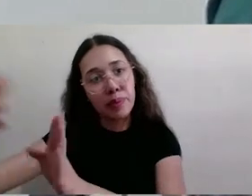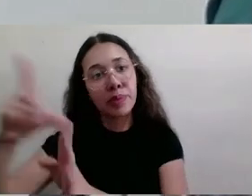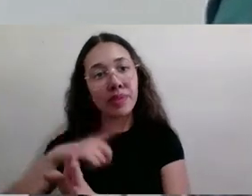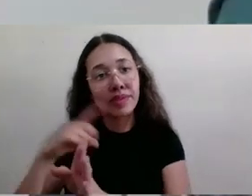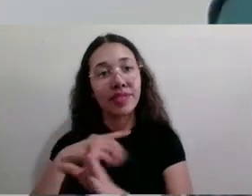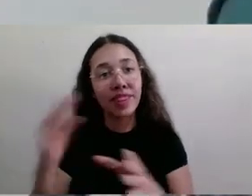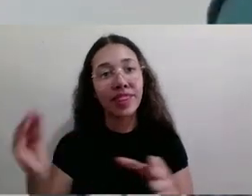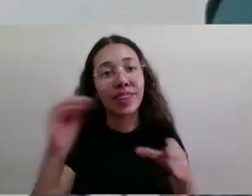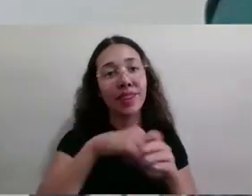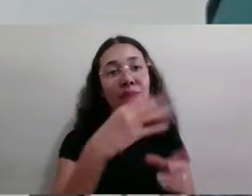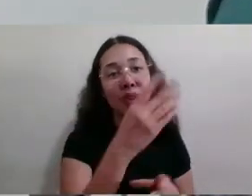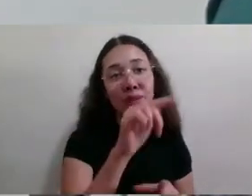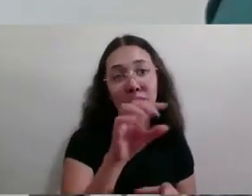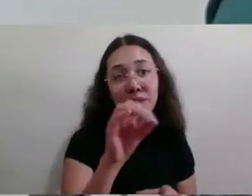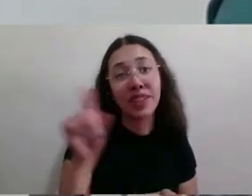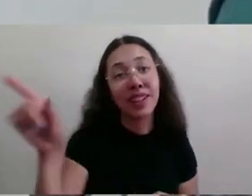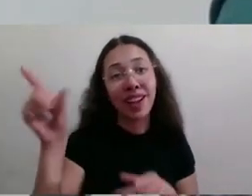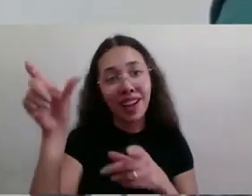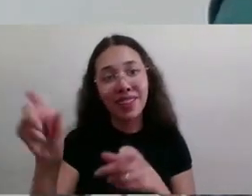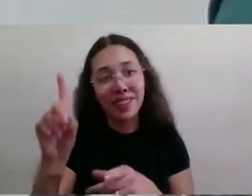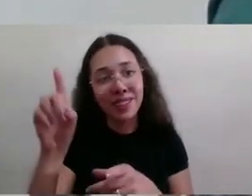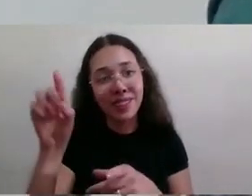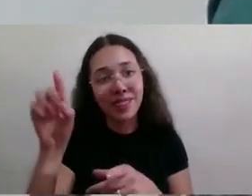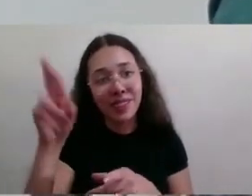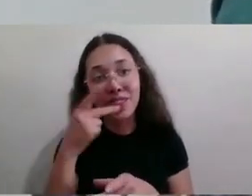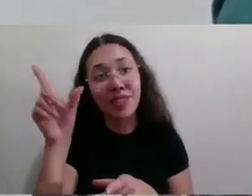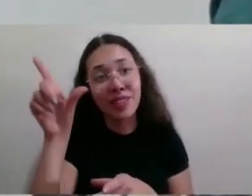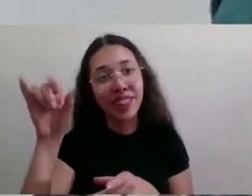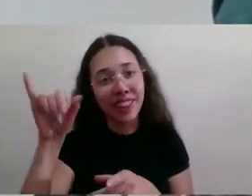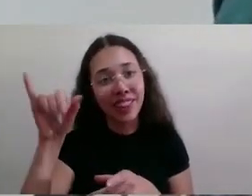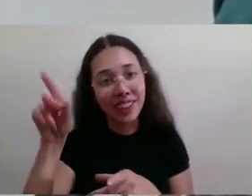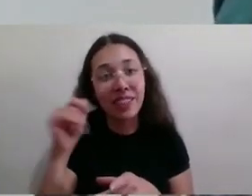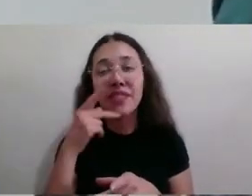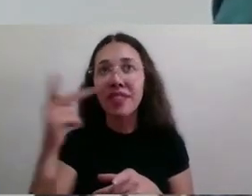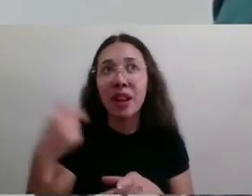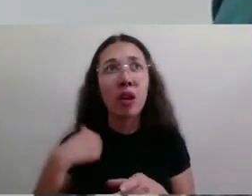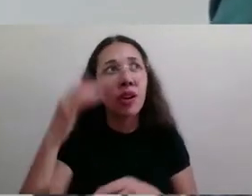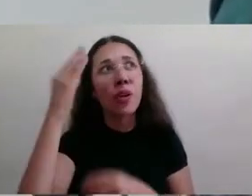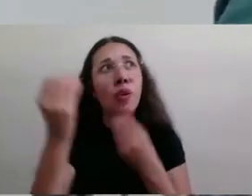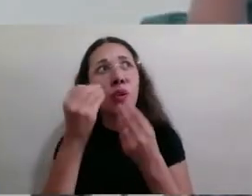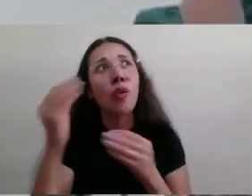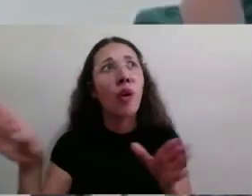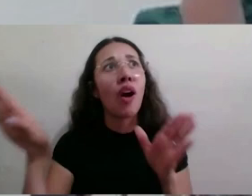imagina como vai ser quando chegar no tribunal, mas acho que sim, vai chegar no tribunal.